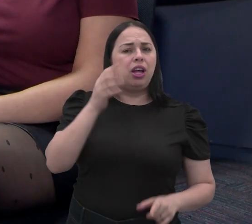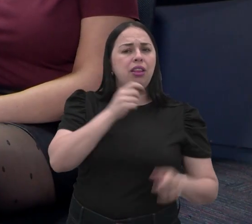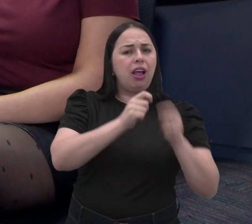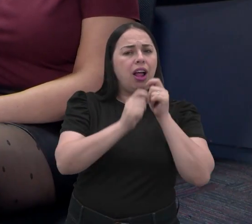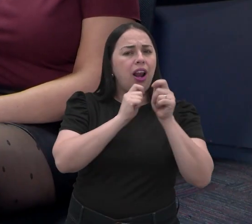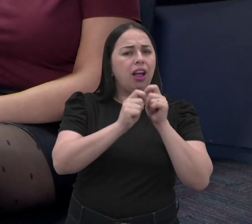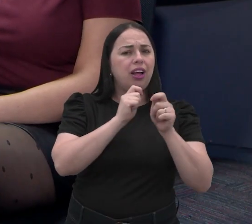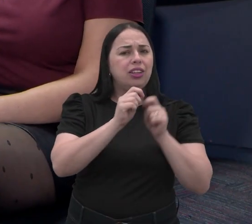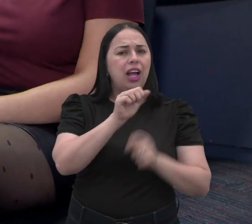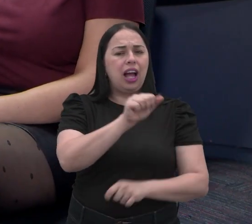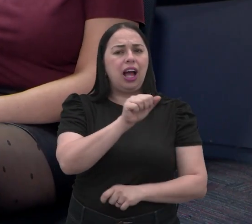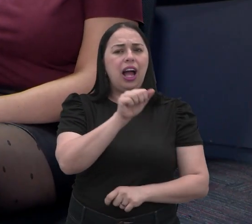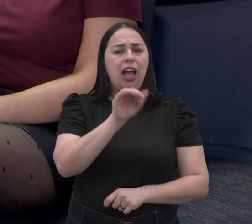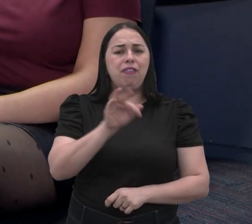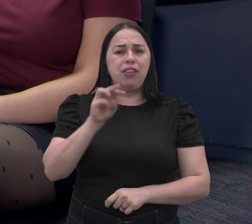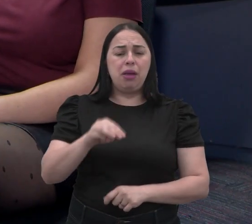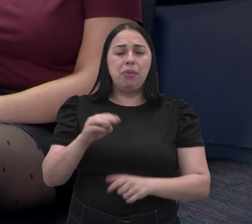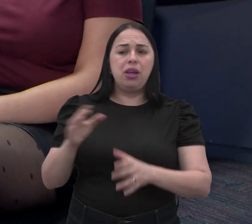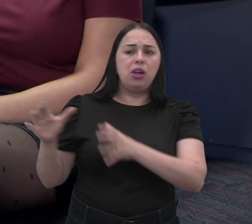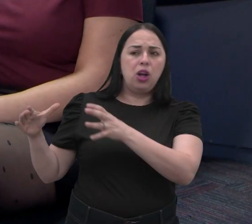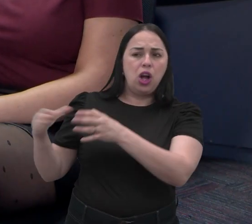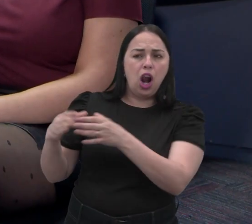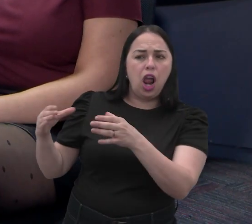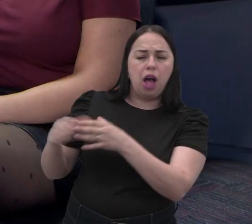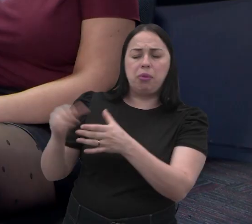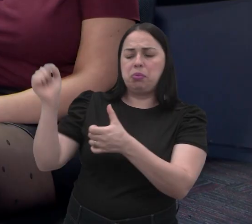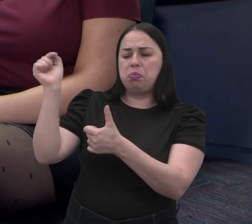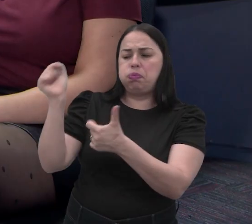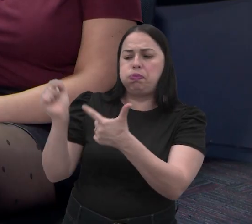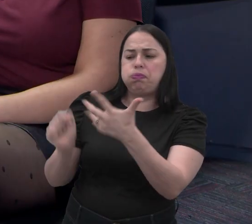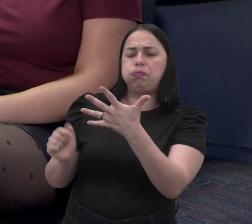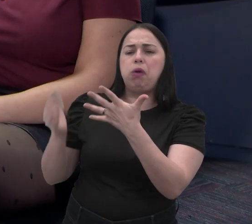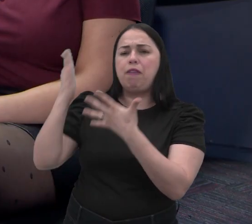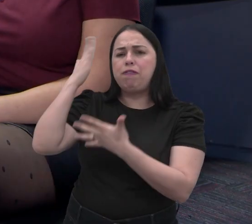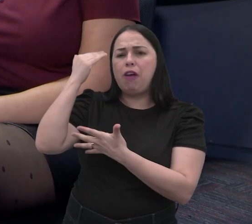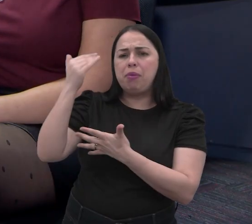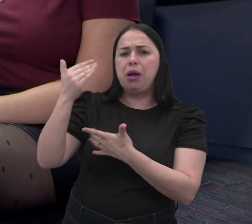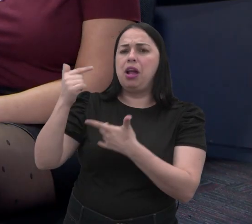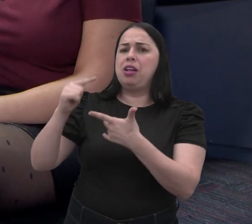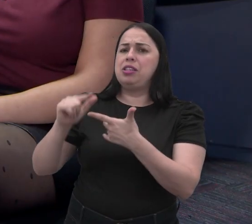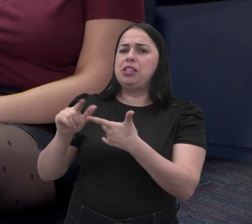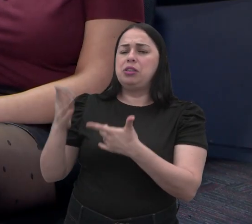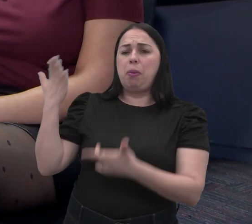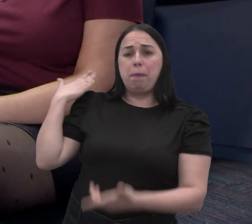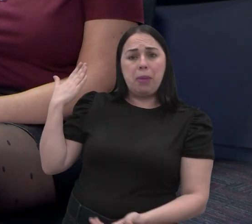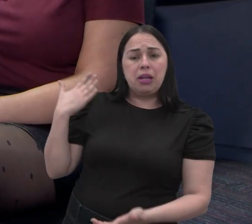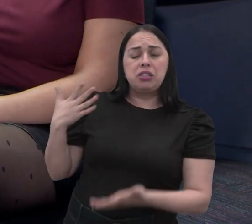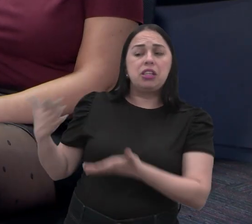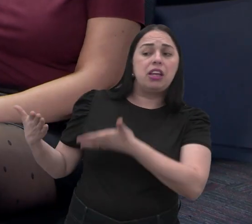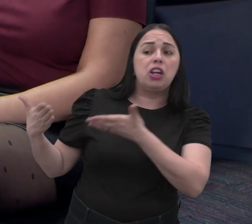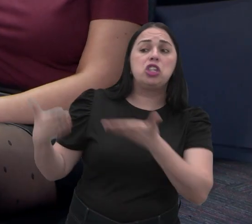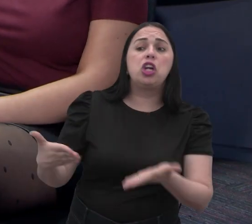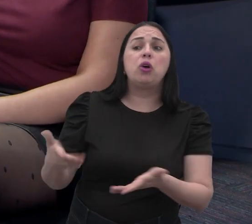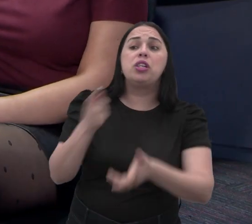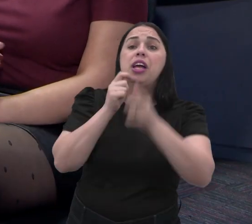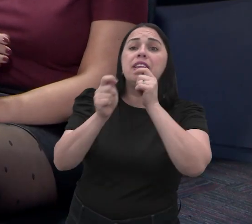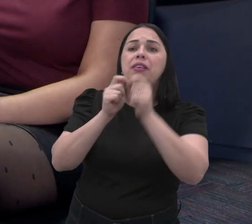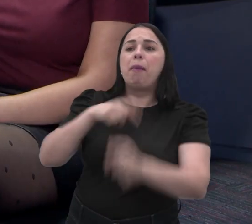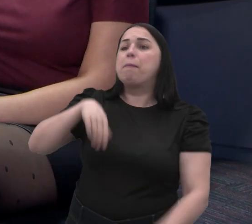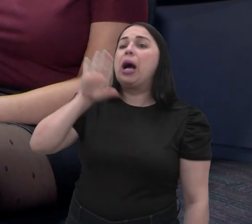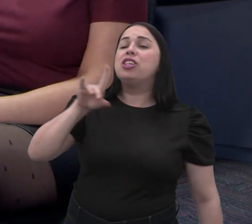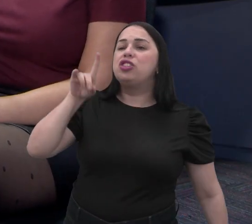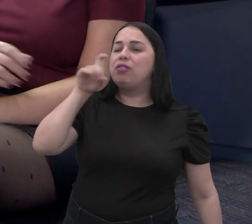de rádio FM, que tinha aí bandas, Titãs Paralamas, Legião Urbana naquela época. Quem que foi o